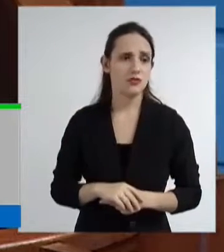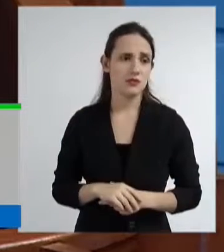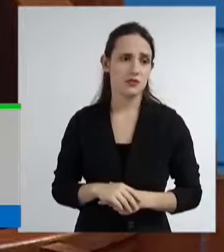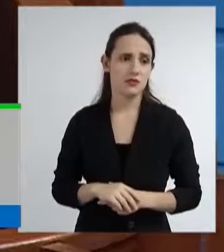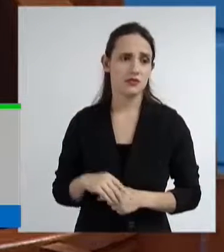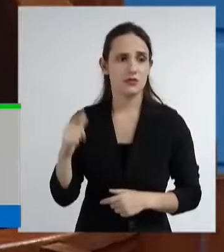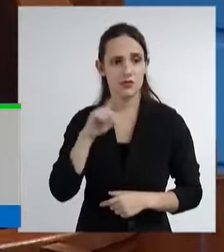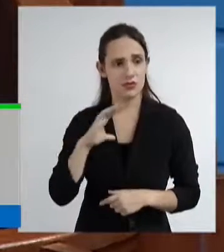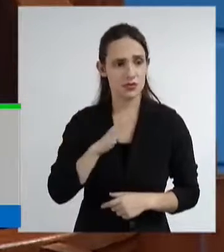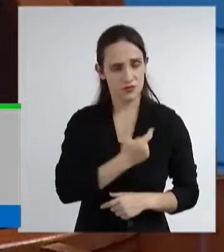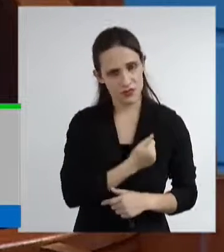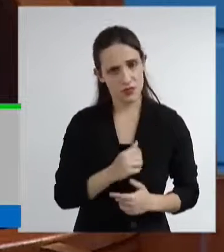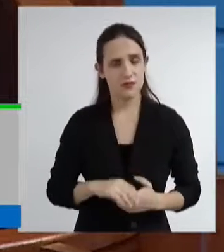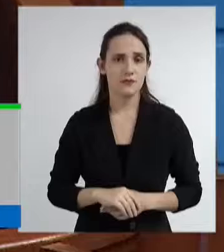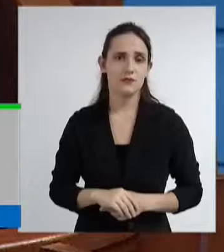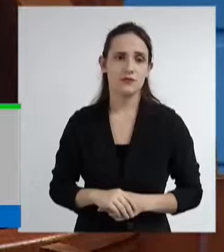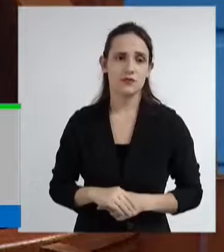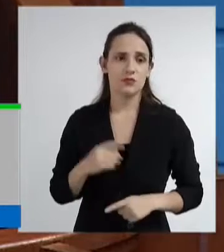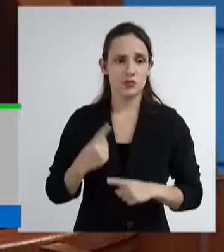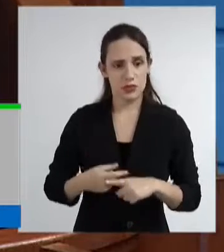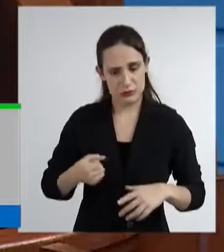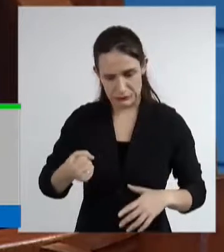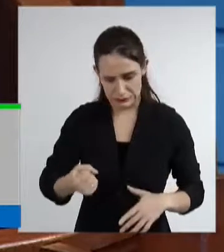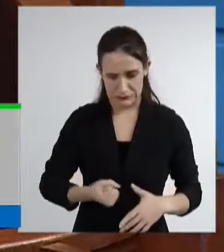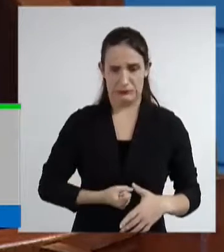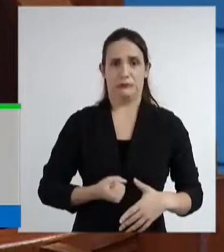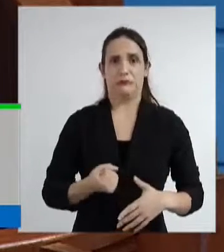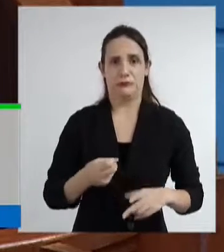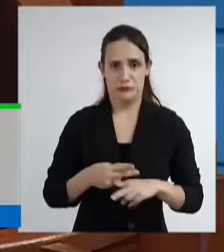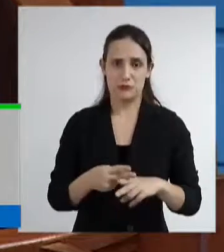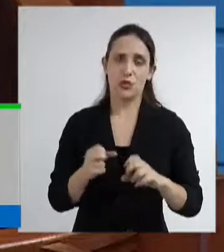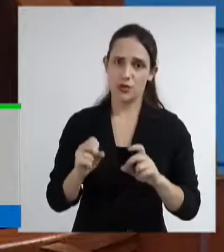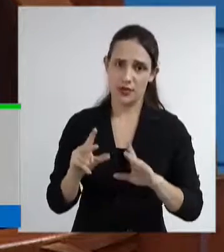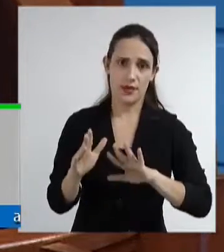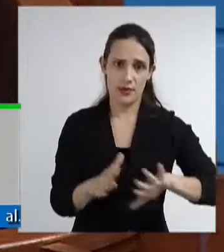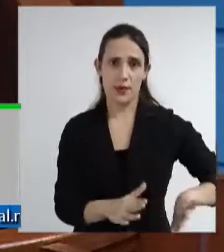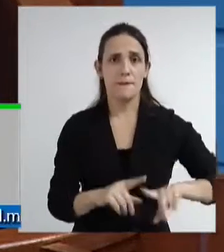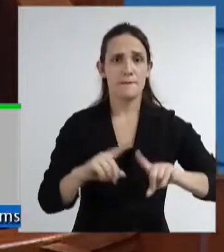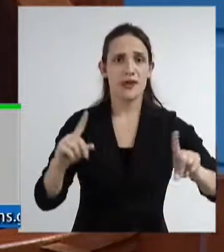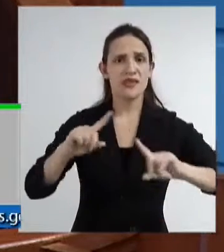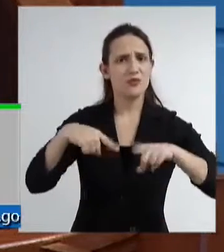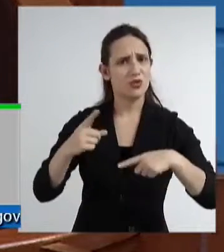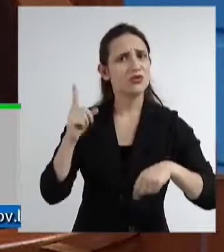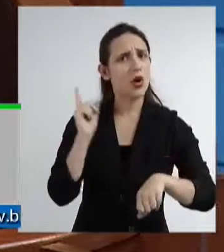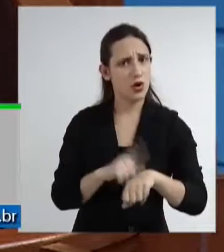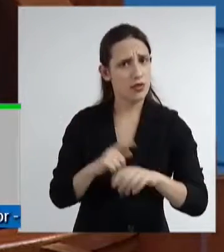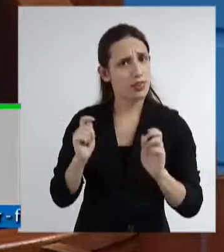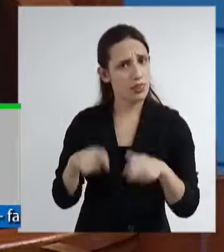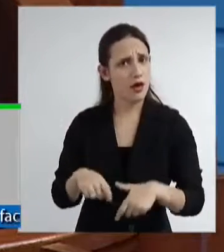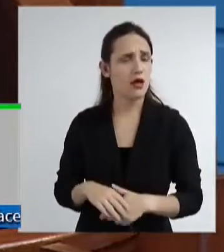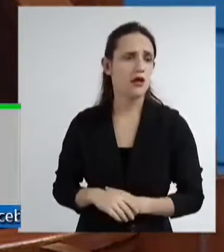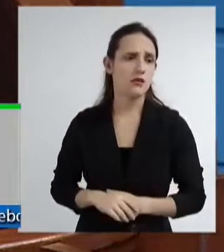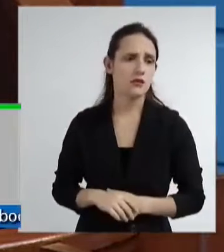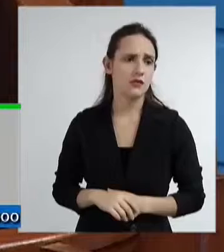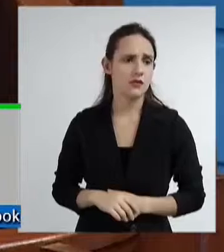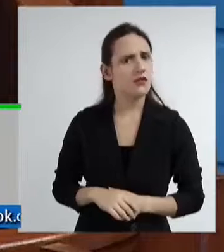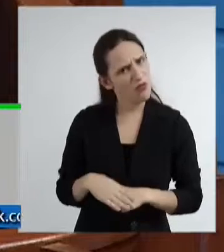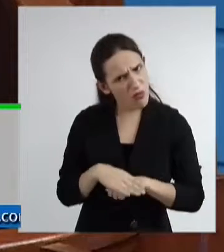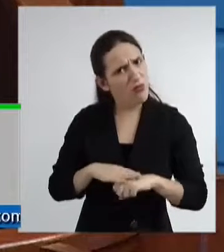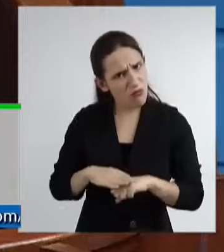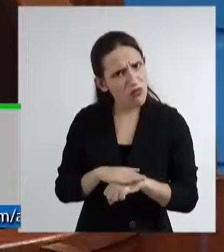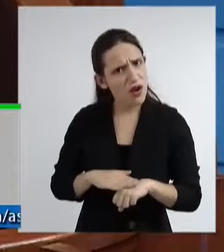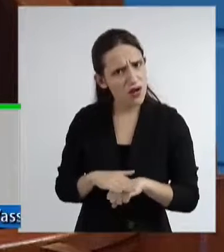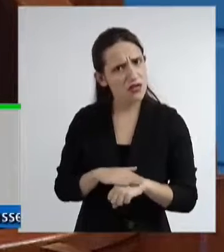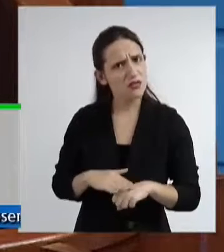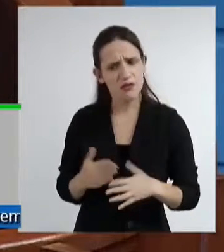sido salvo da facada que levou, mas é preciso que o presidente da República, assim que puder, possa conversar com